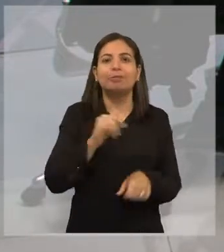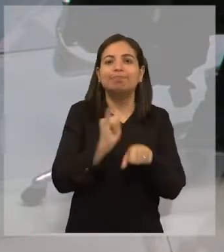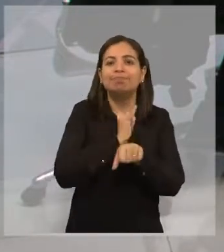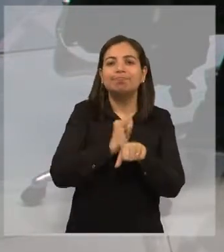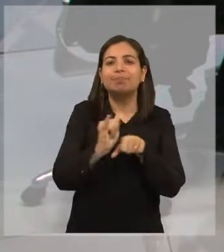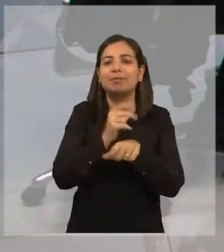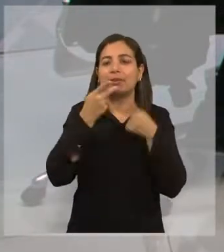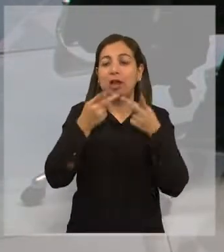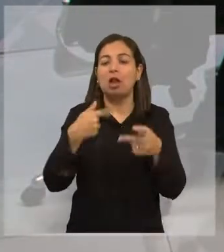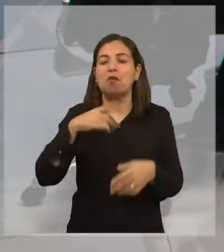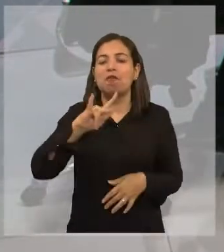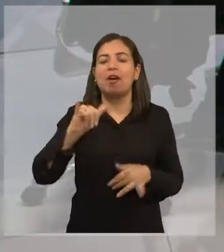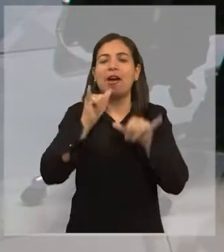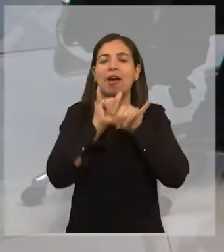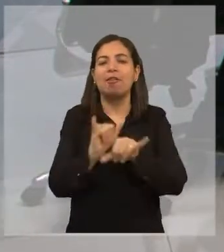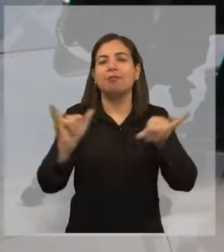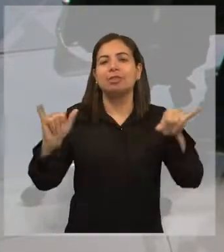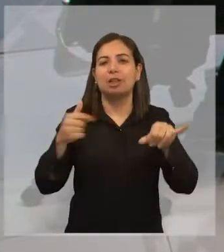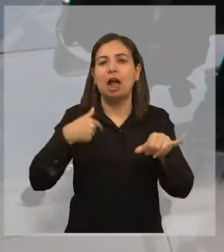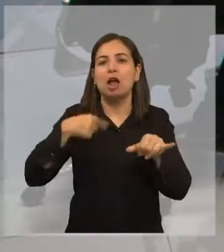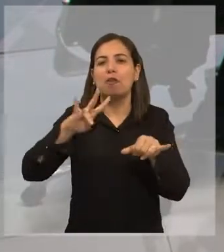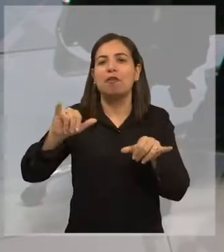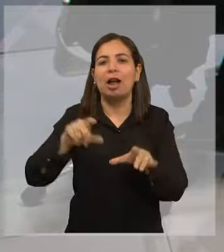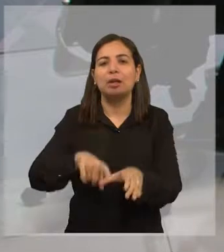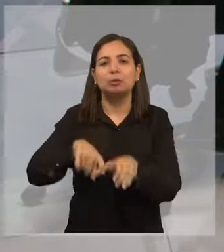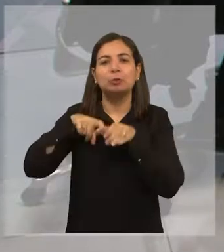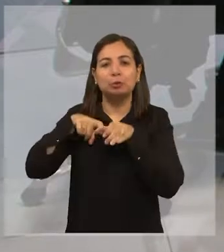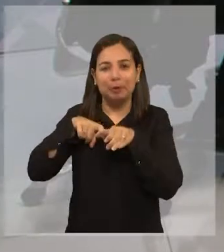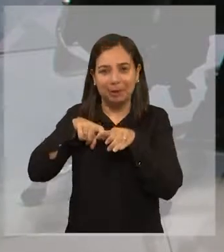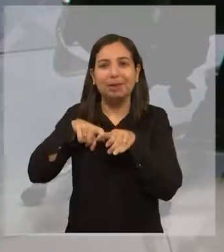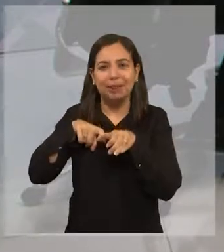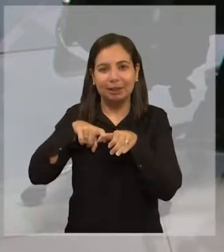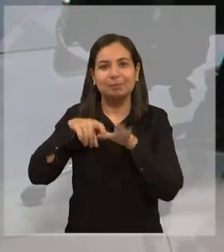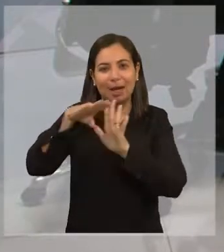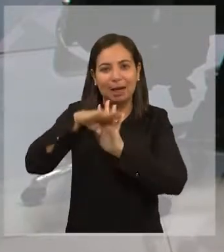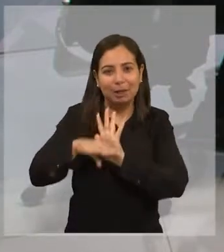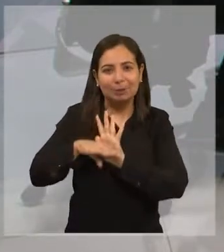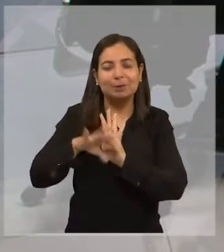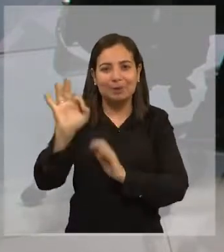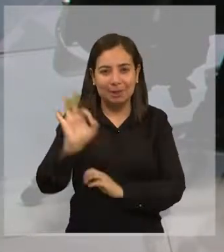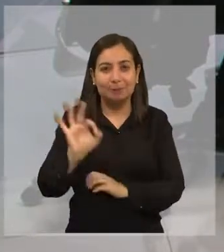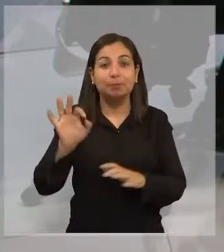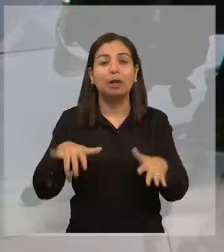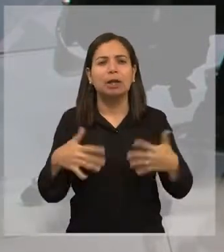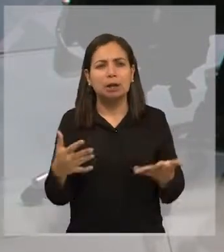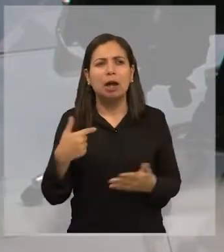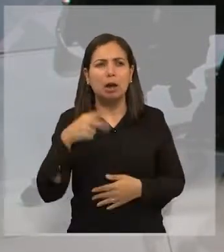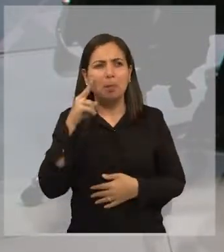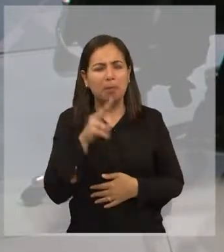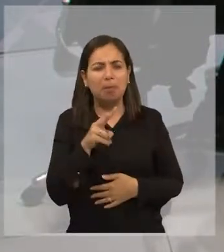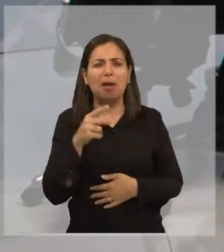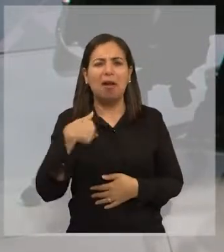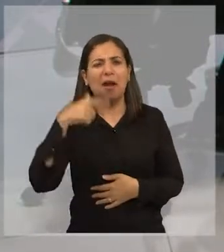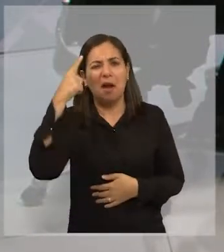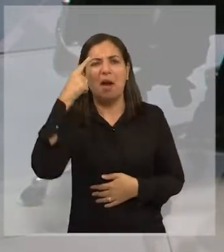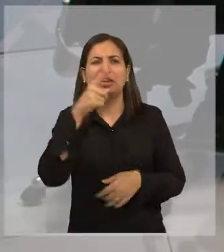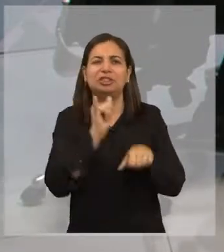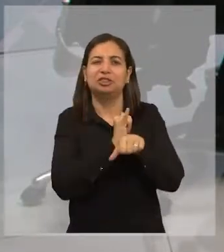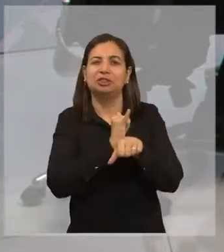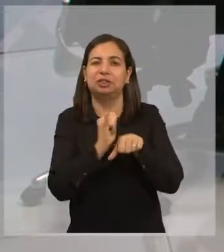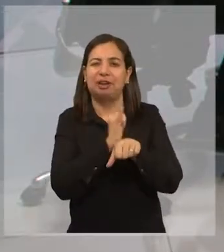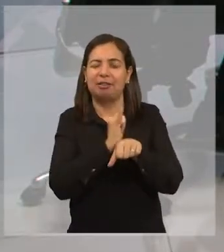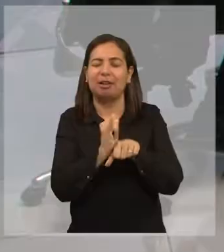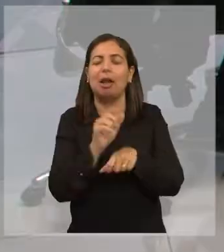comunicado. Você esvazia o movimento. Né? Num primeiro momento eu pensei isso. Depois, quando eu vi o discurso na